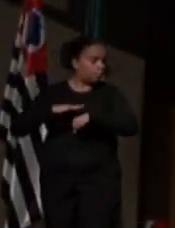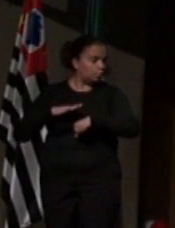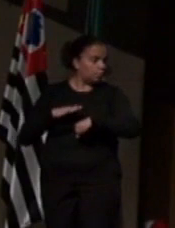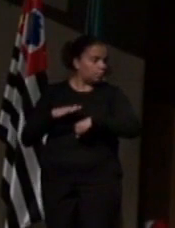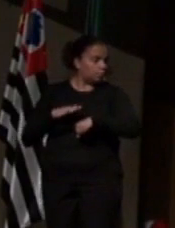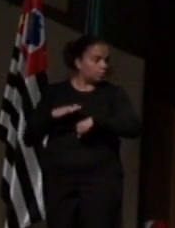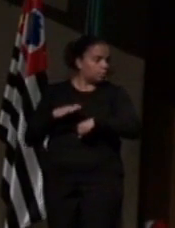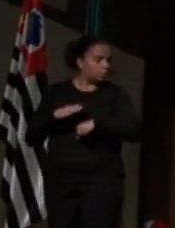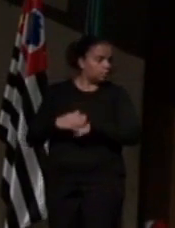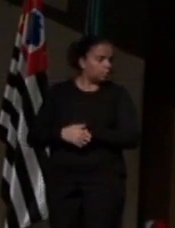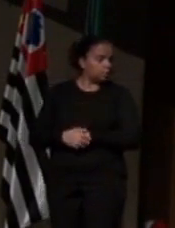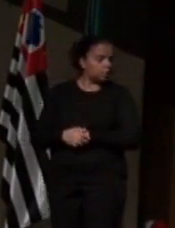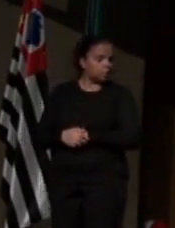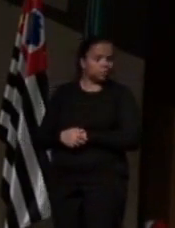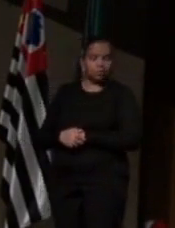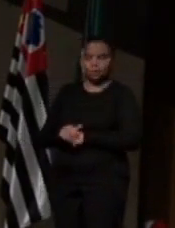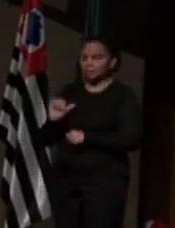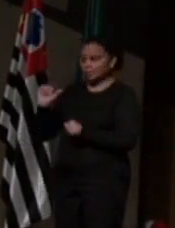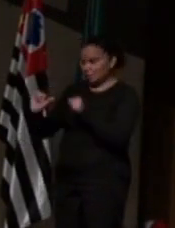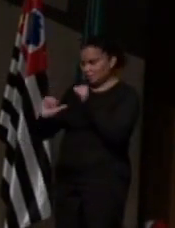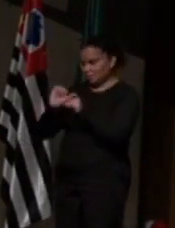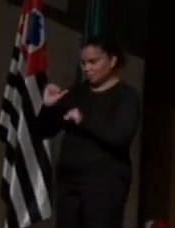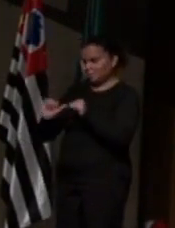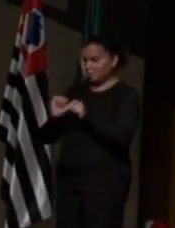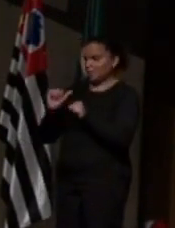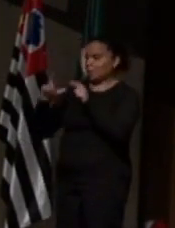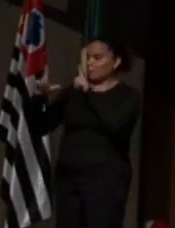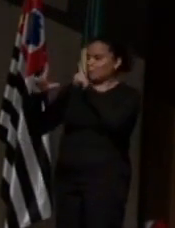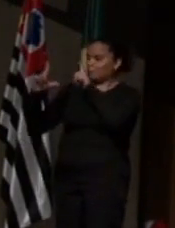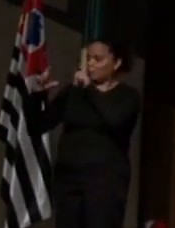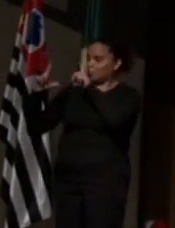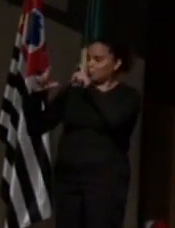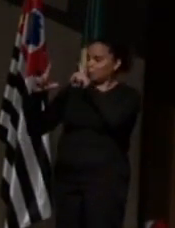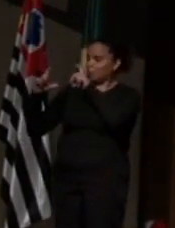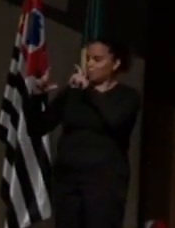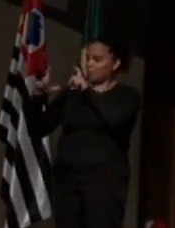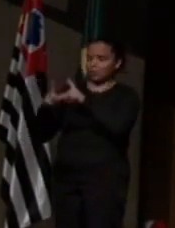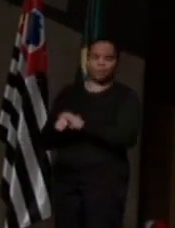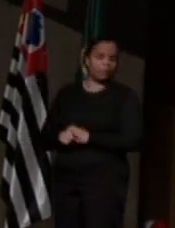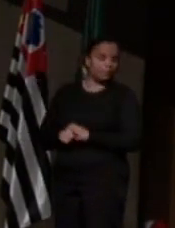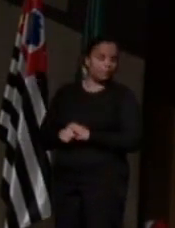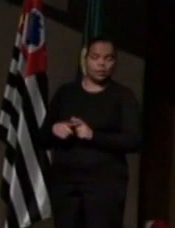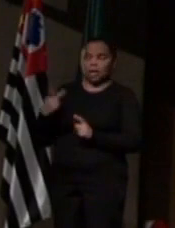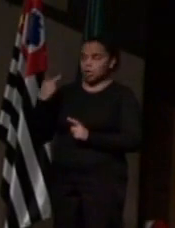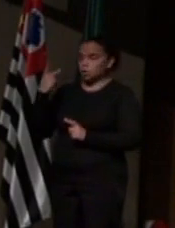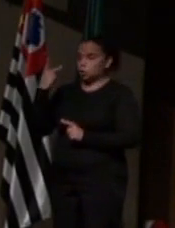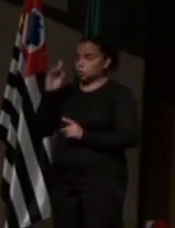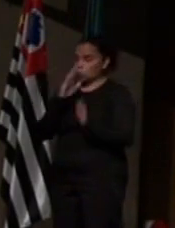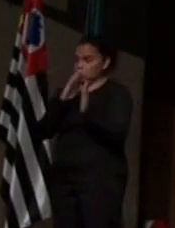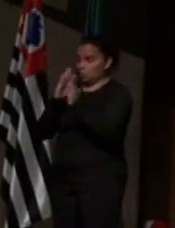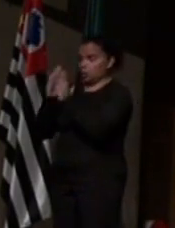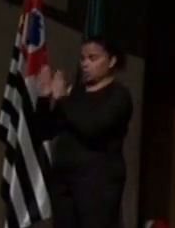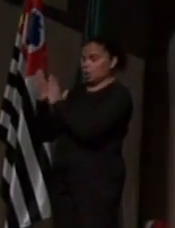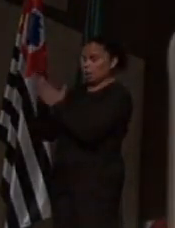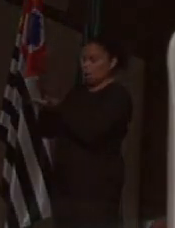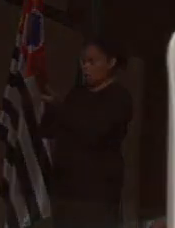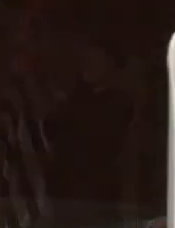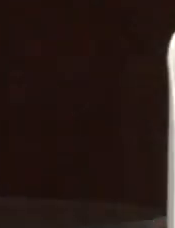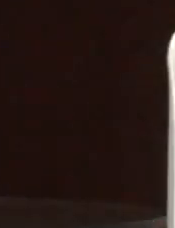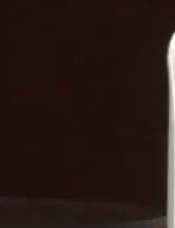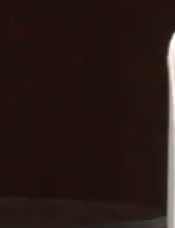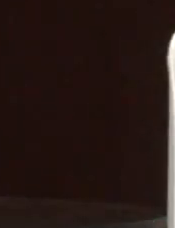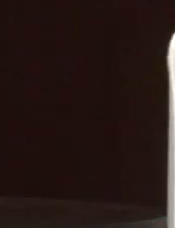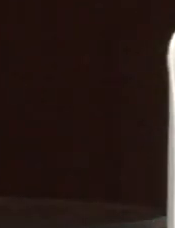mais transformador, fotografe a sua biblioteca e compartilhe a